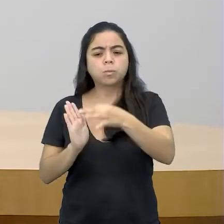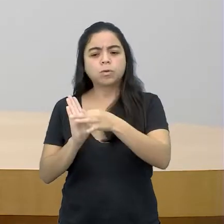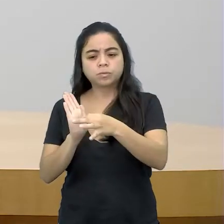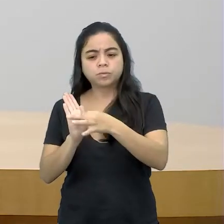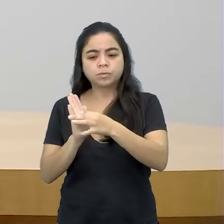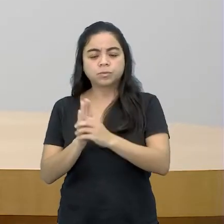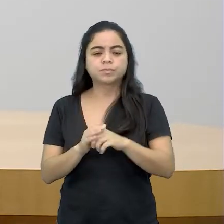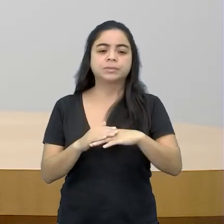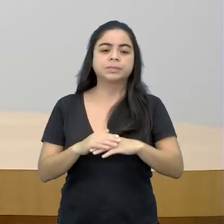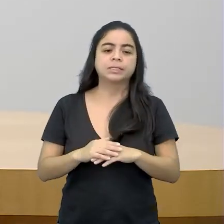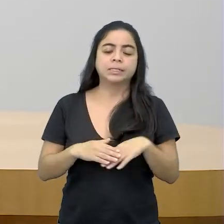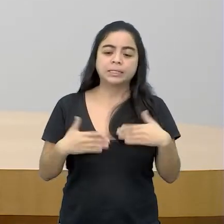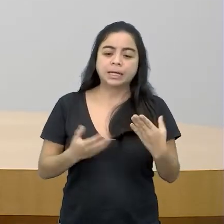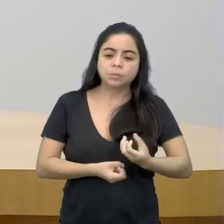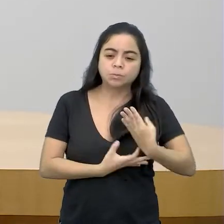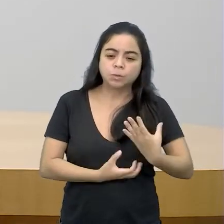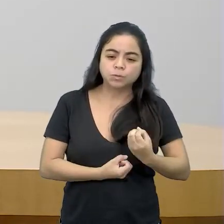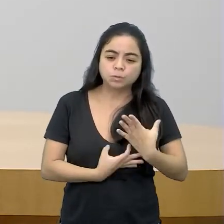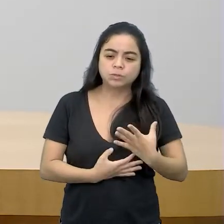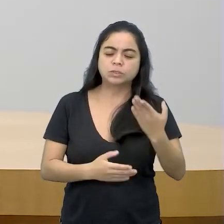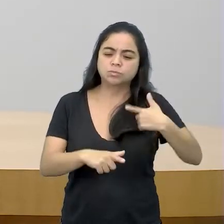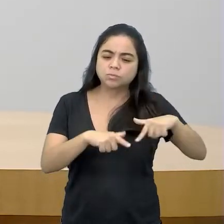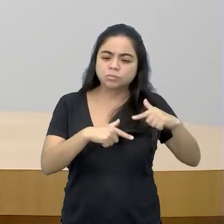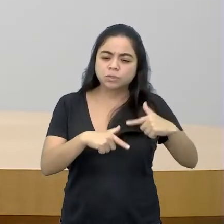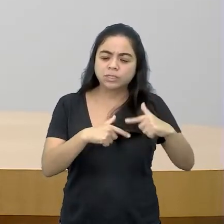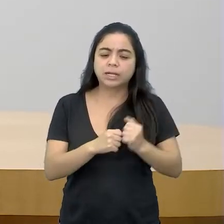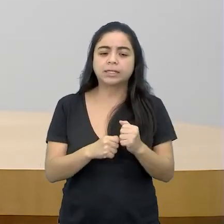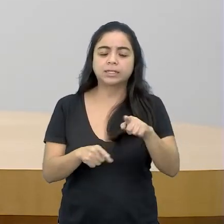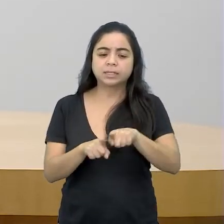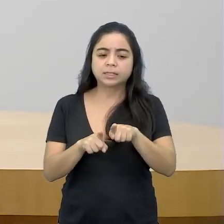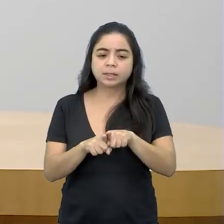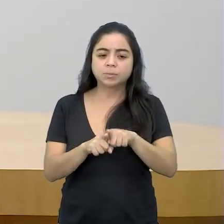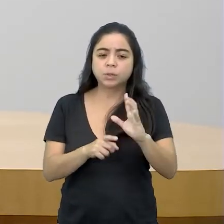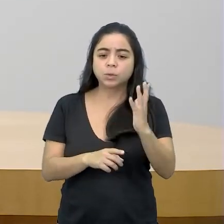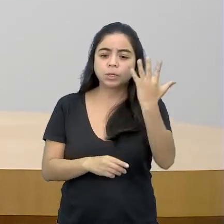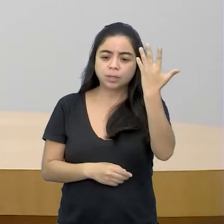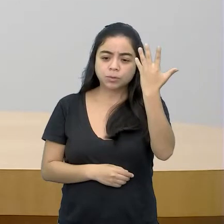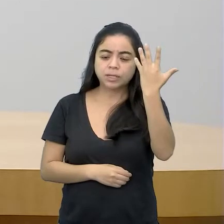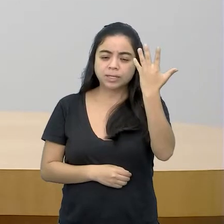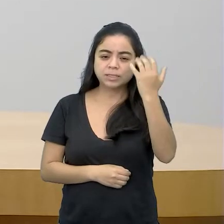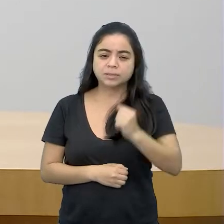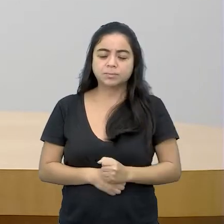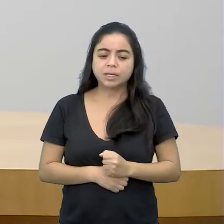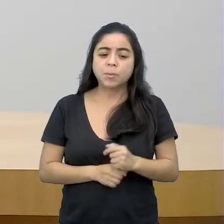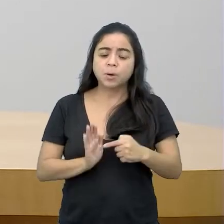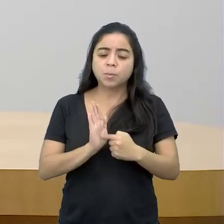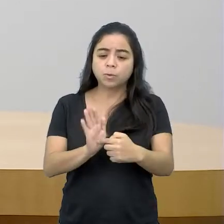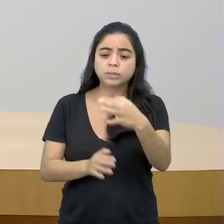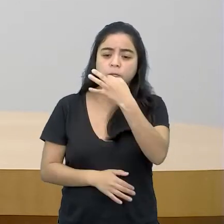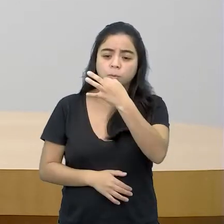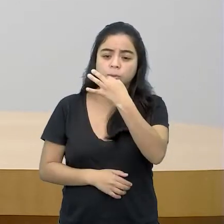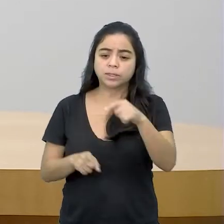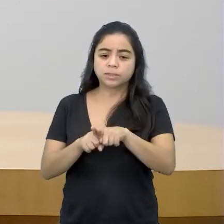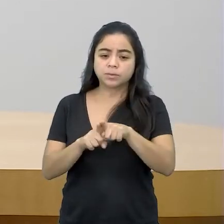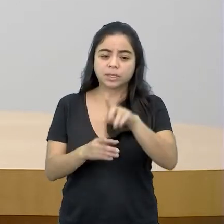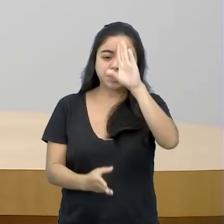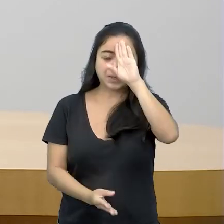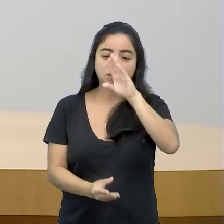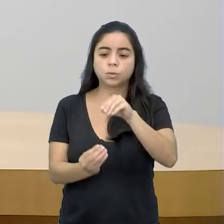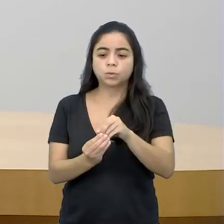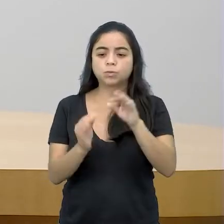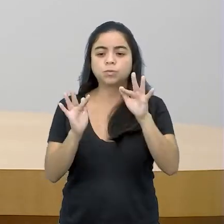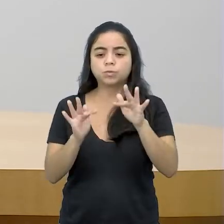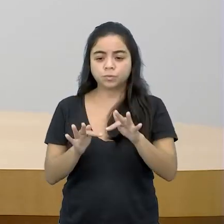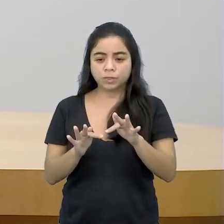consiga mobilizar dados, mobilizar fatos para amparar a nossa argumentação e apresentar também conclusões